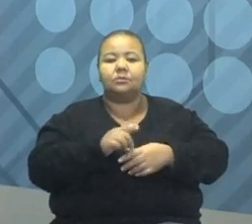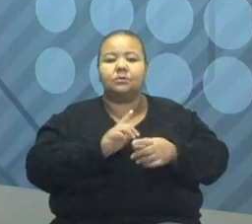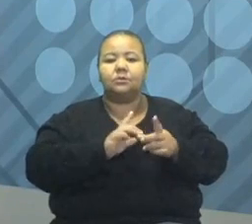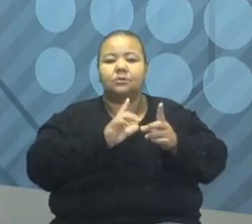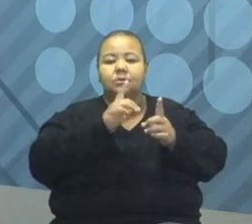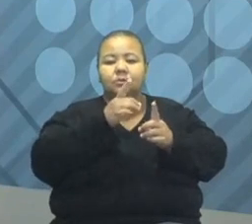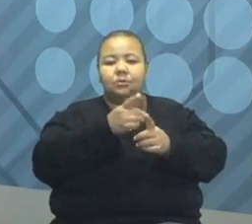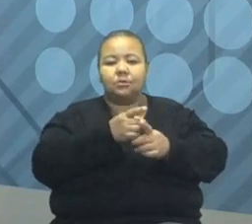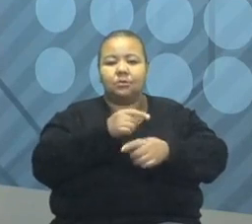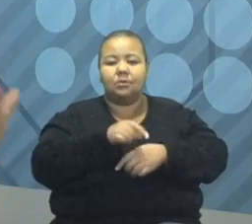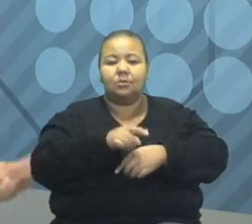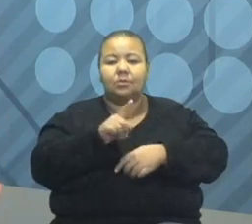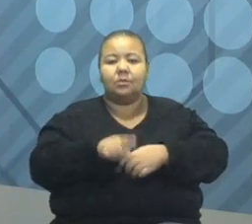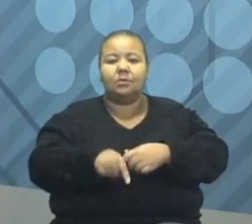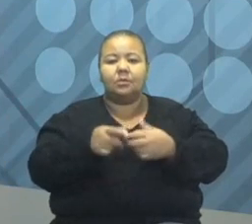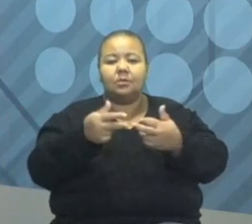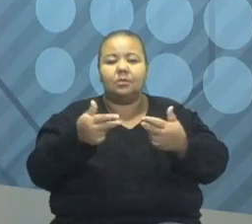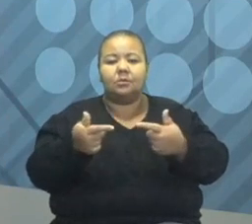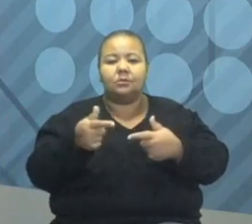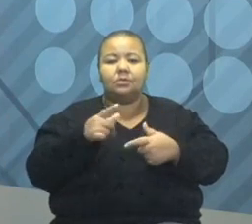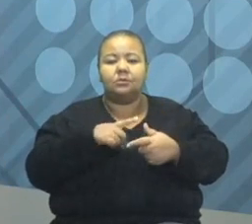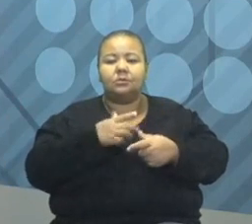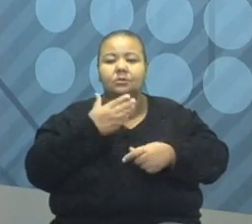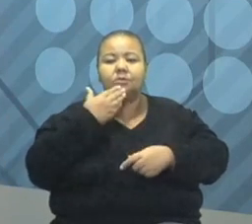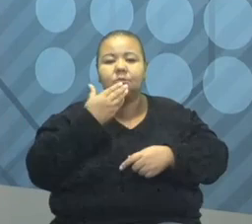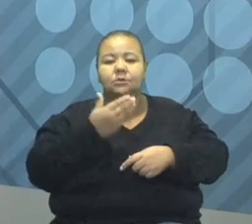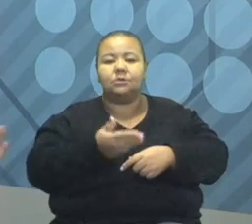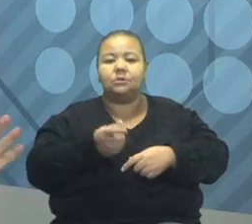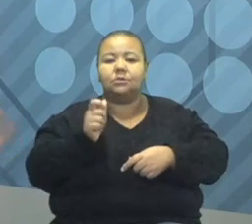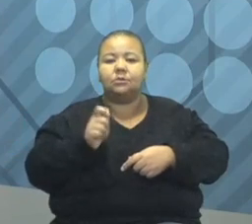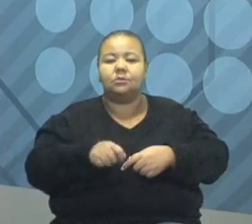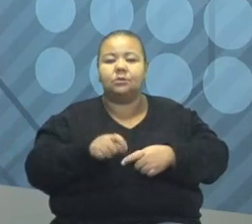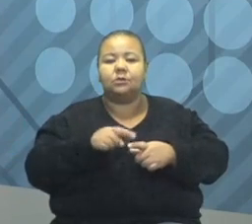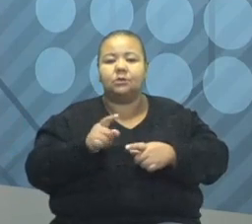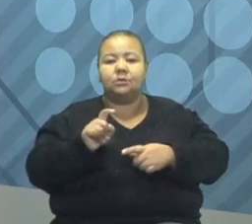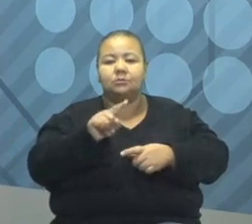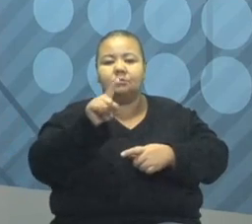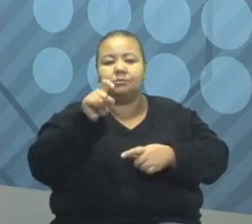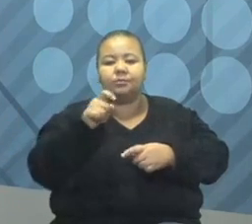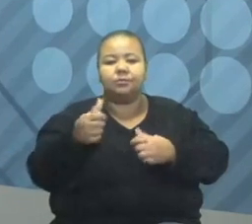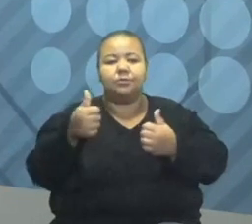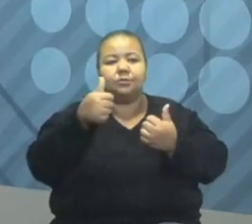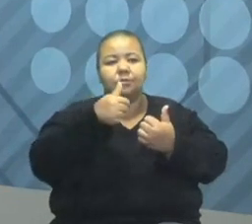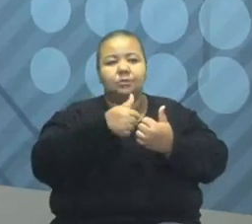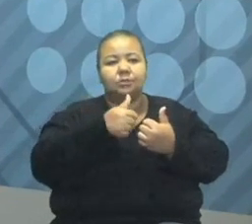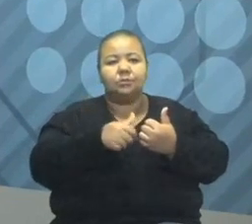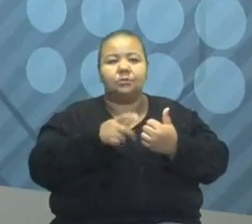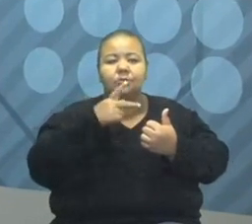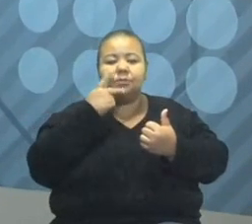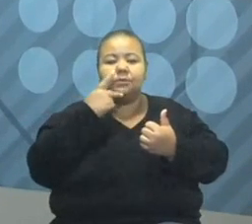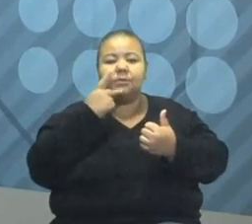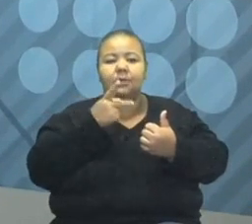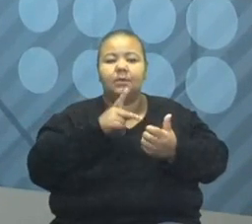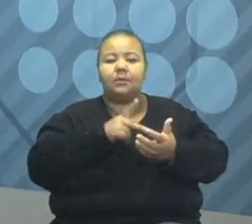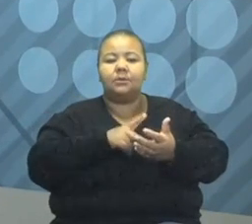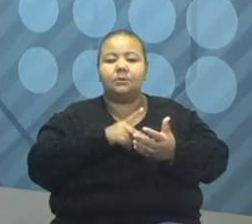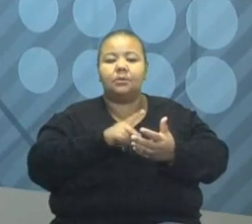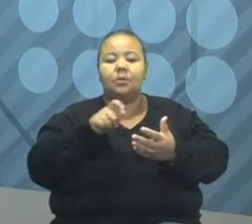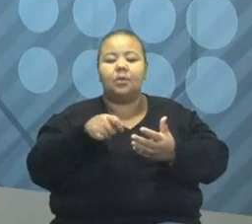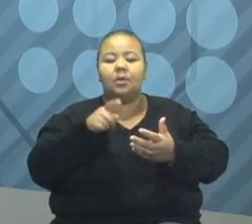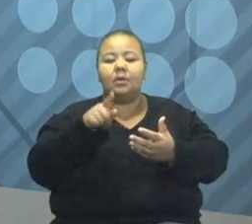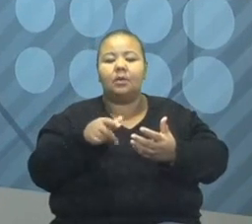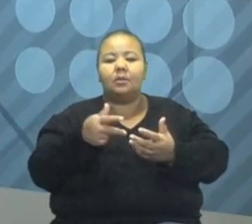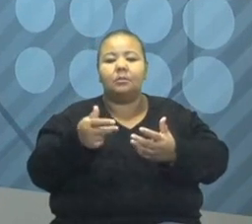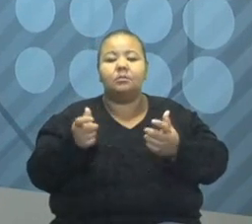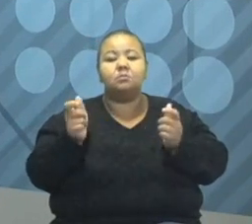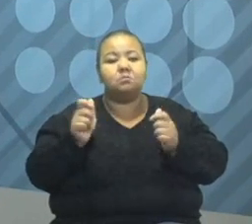encontrar o elemento que está sendo pedido. Nós podemos ter incógnitas ali substituindo e você vai ter que afirmar, por exemplo, qual que é o elemento. Essa